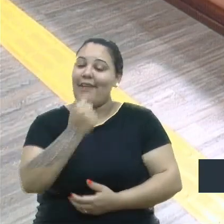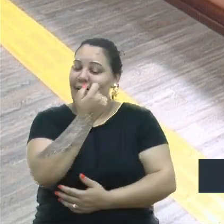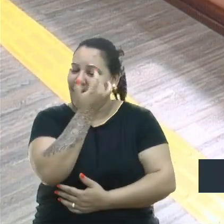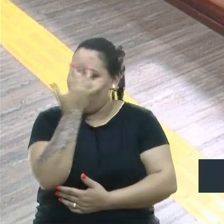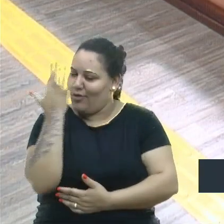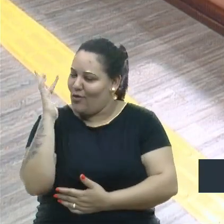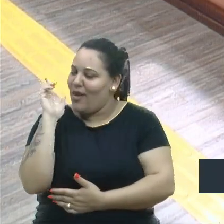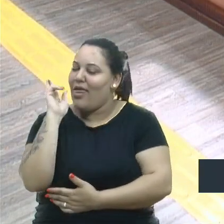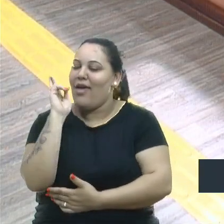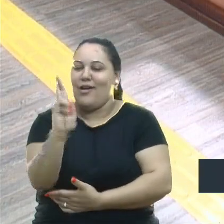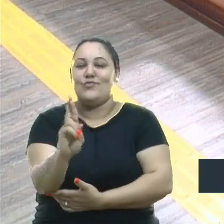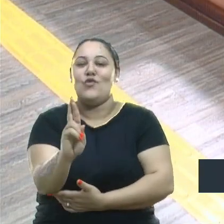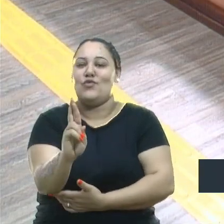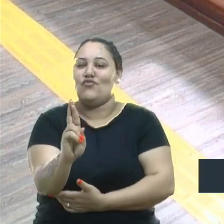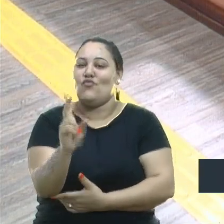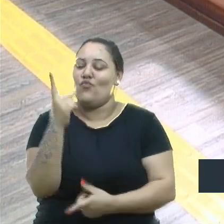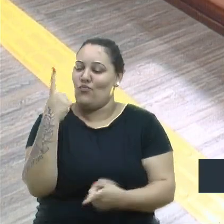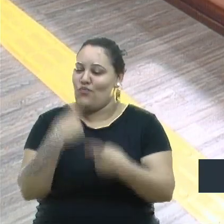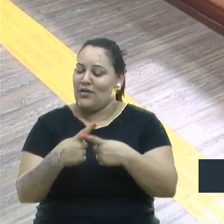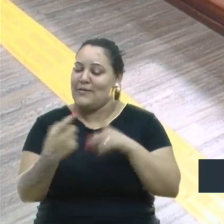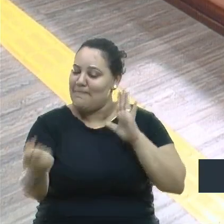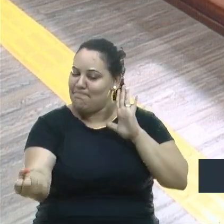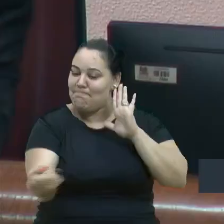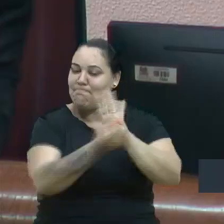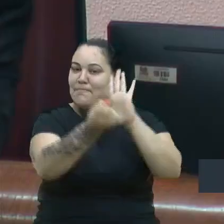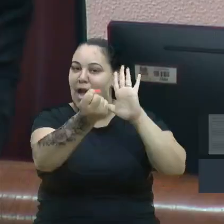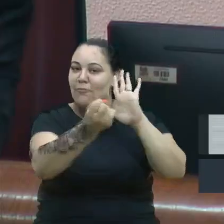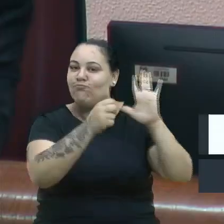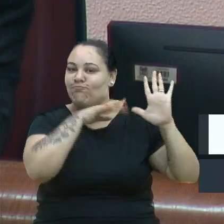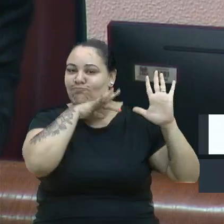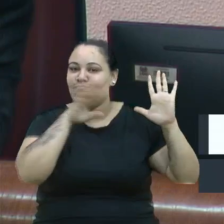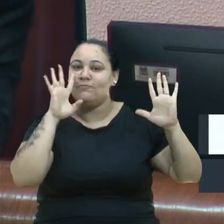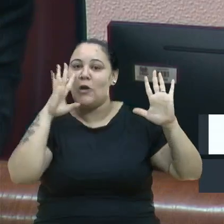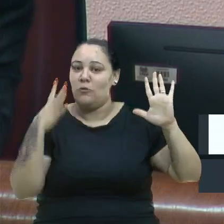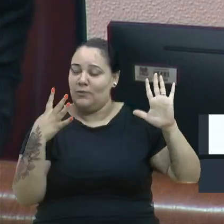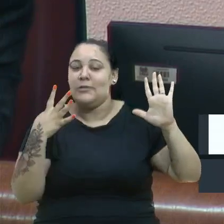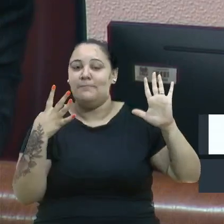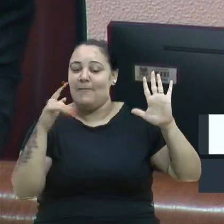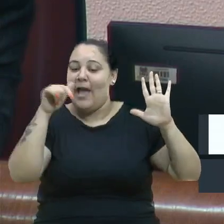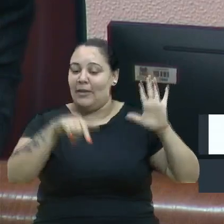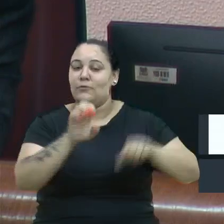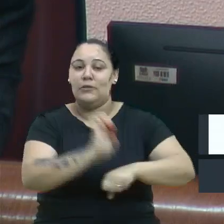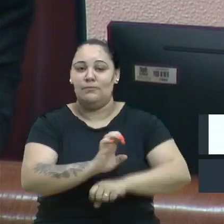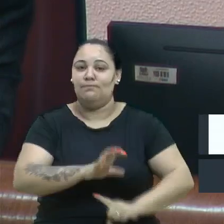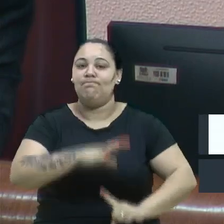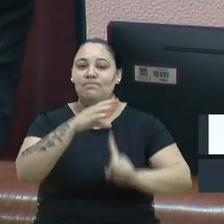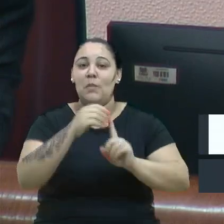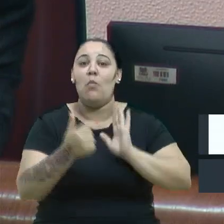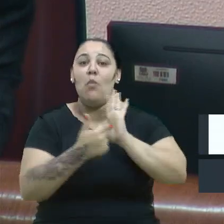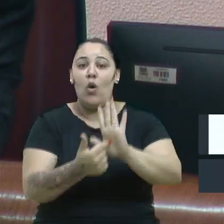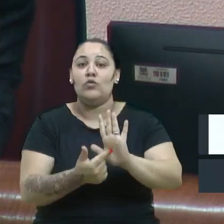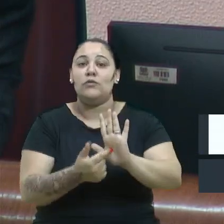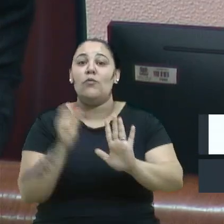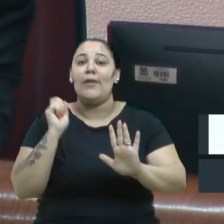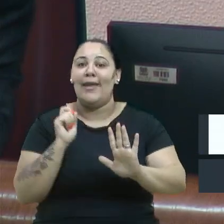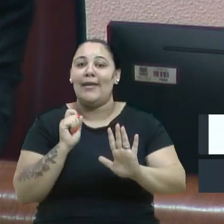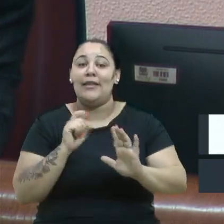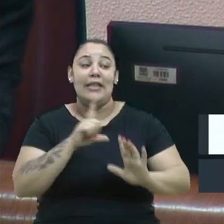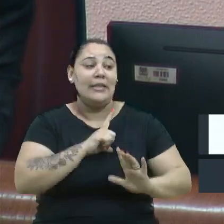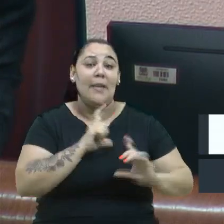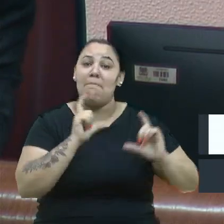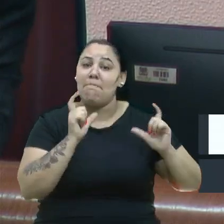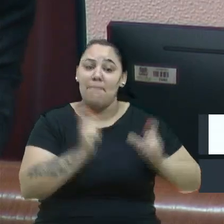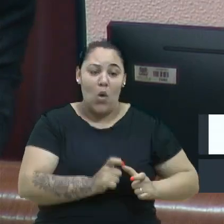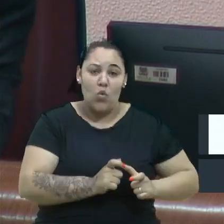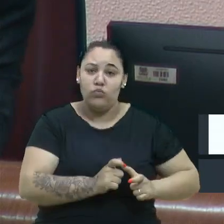Essa catástrofe que tem acontecido nos últimos tempos, aqui no Estado especialmente, demonstra o pouco investimento e